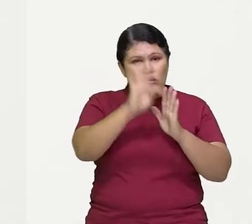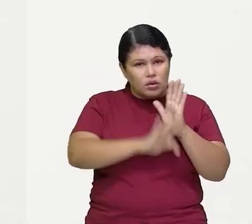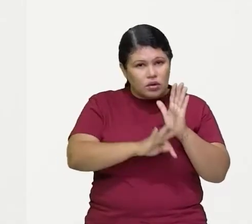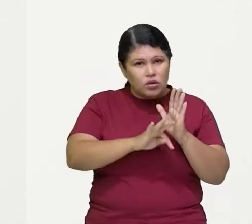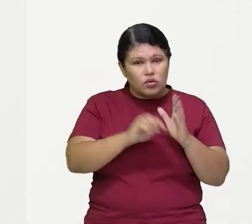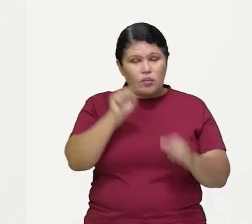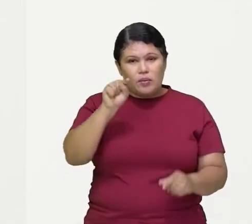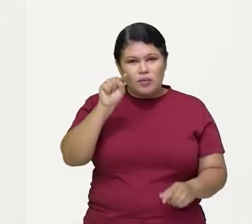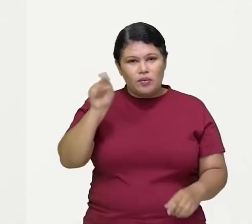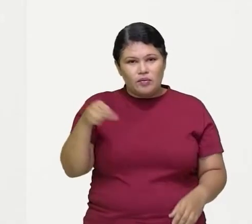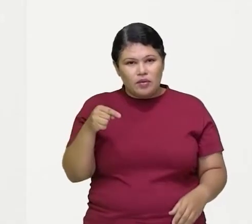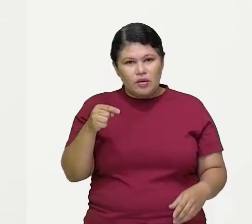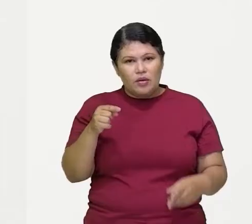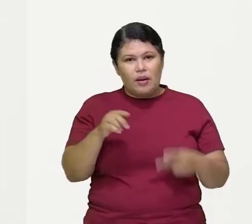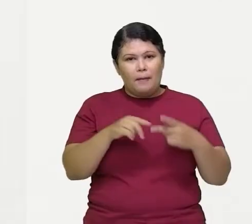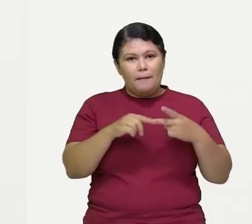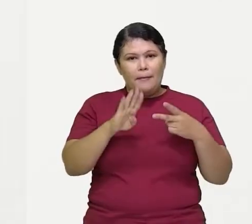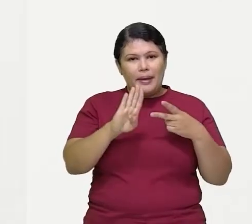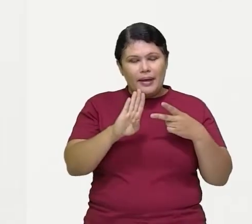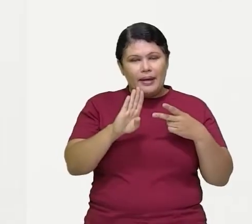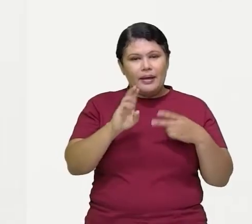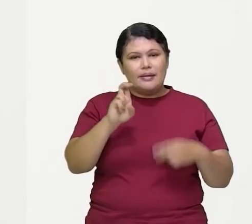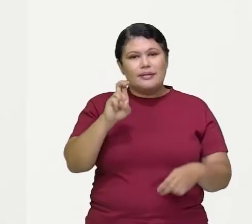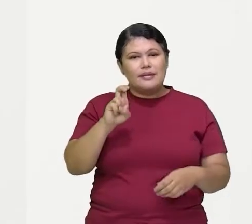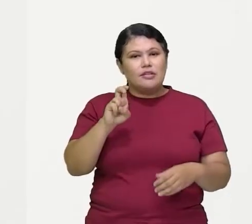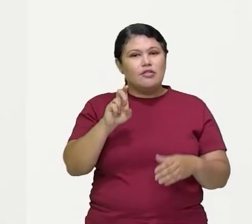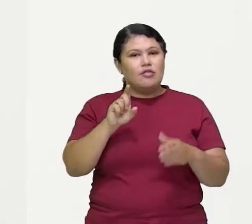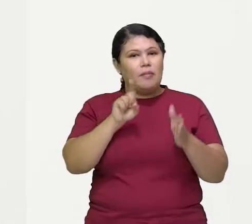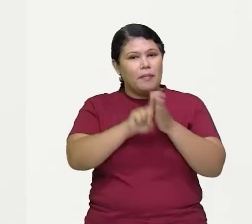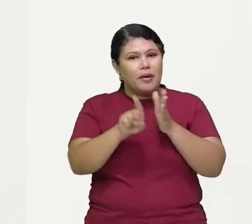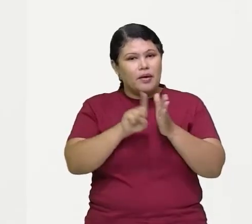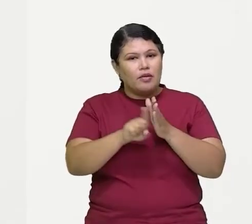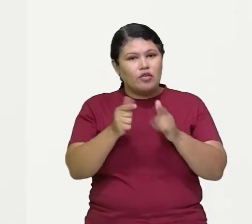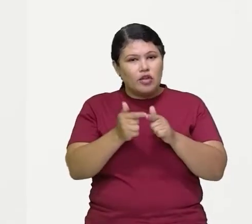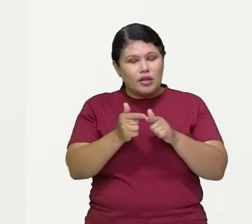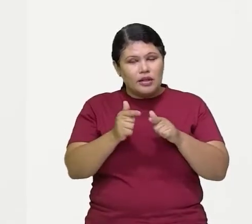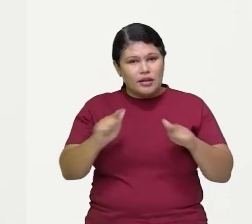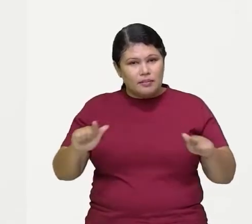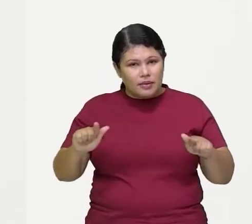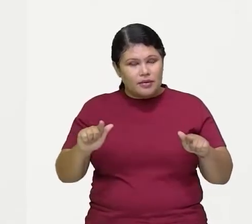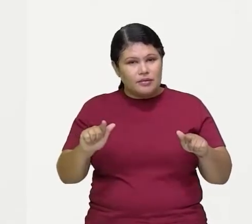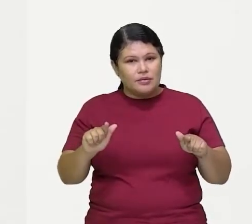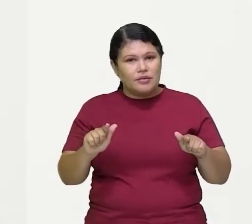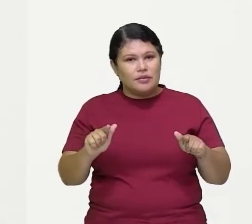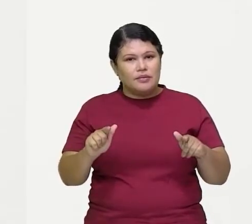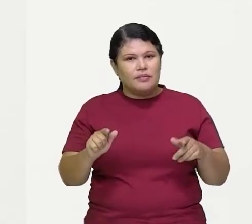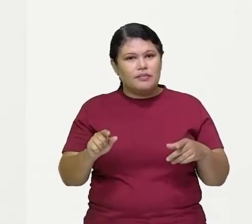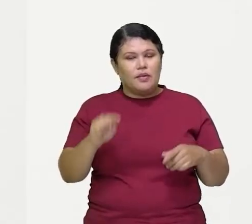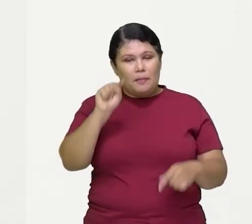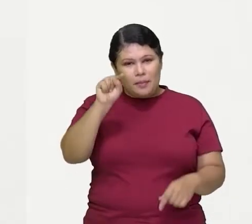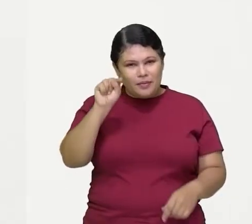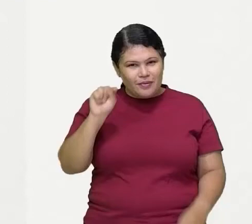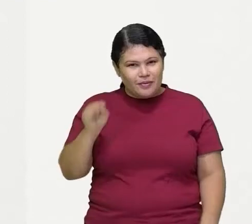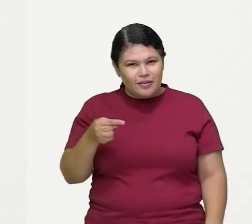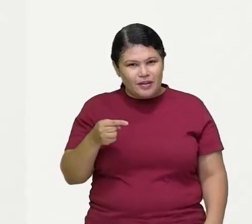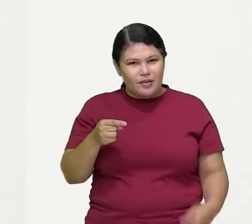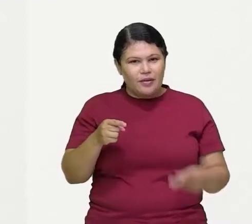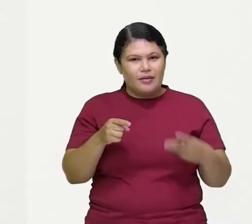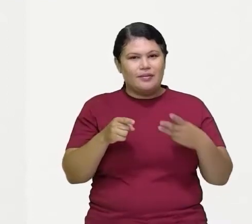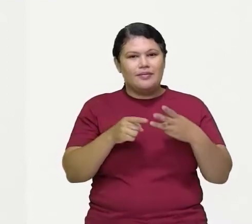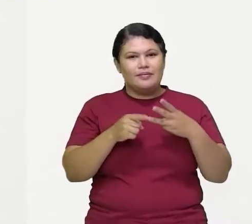vírgula. 5 questões gramaticais contextualizadas, ponto e vírgula.